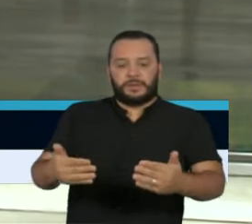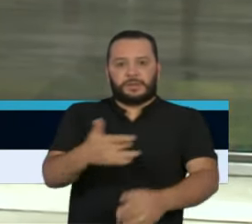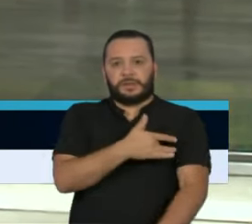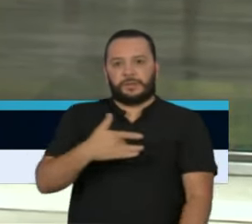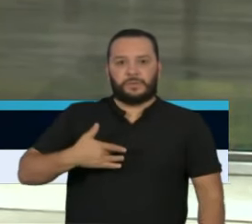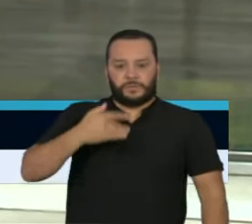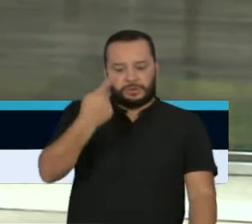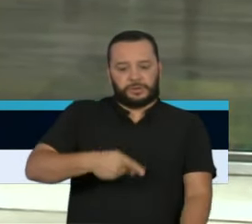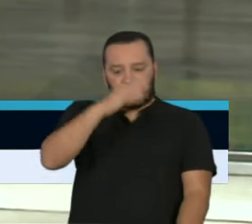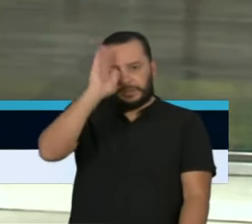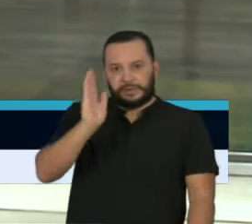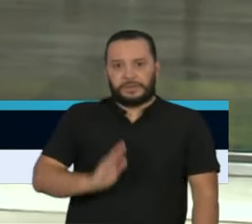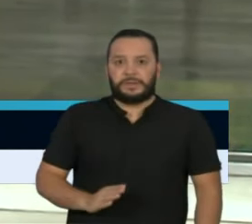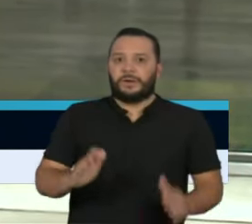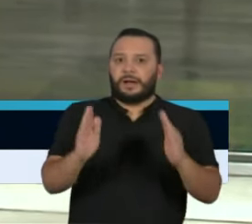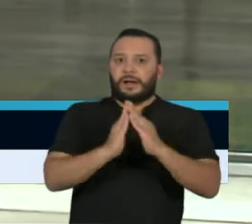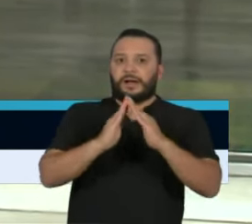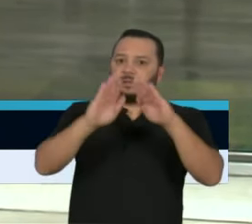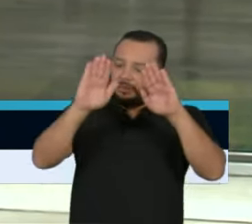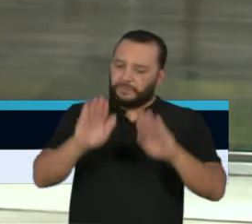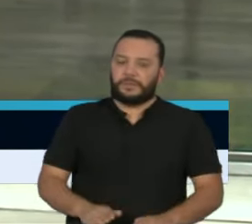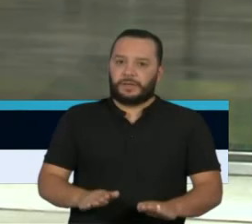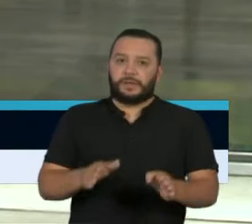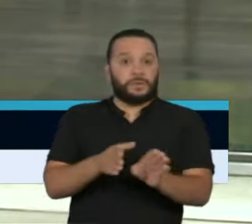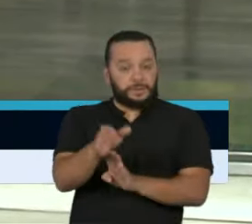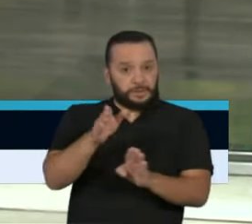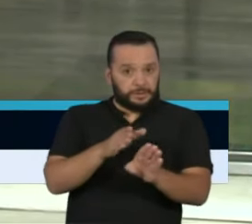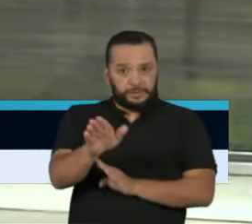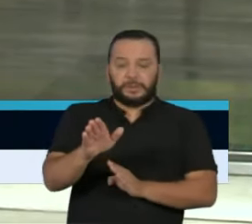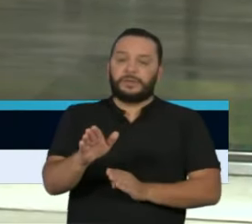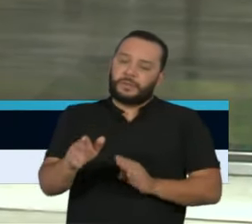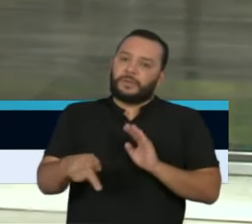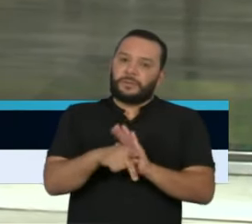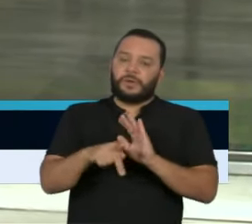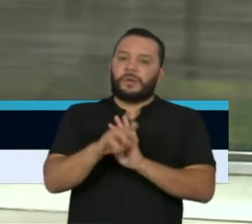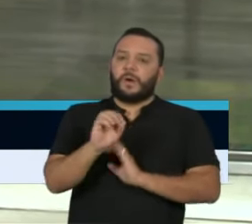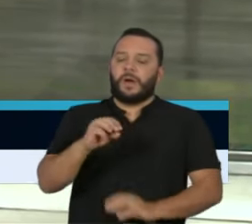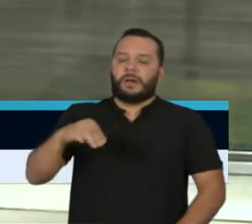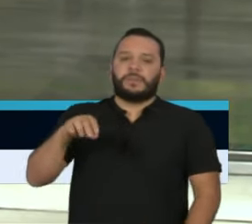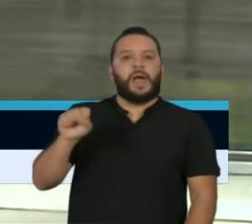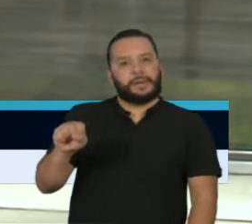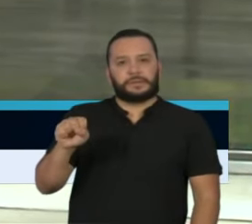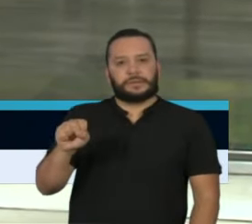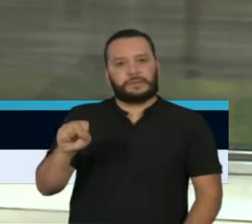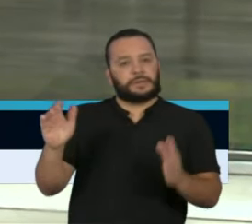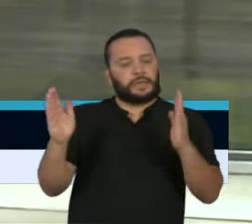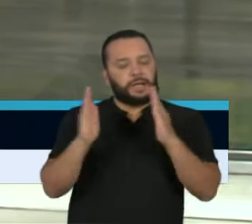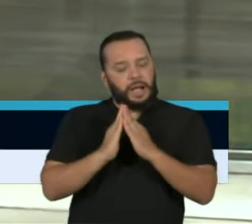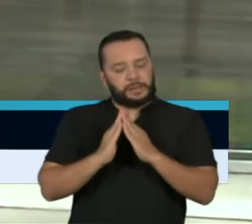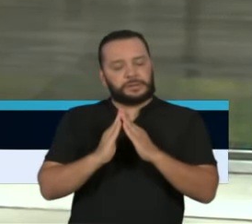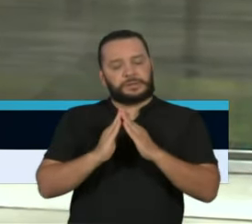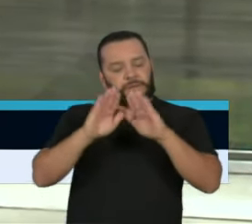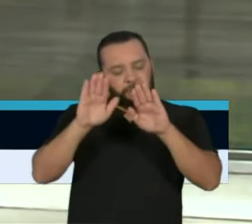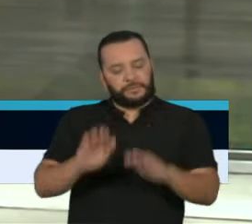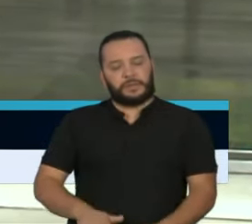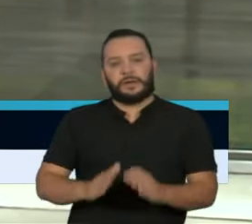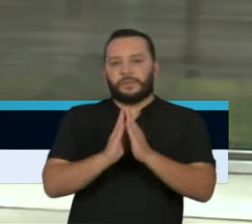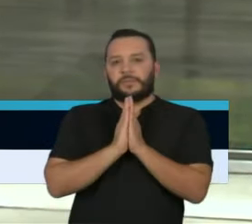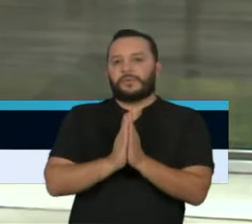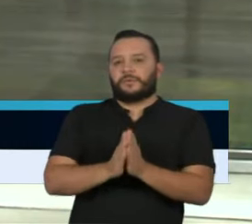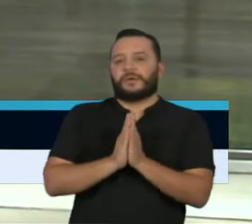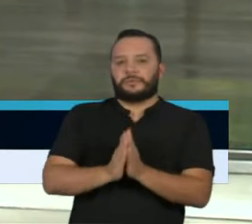Brasil, fique em casa. Orientação também da Organização Mundial da saúde. Por favor, não dê